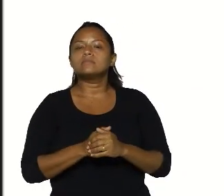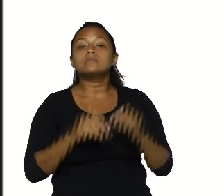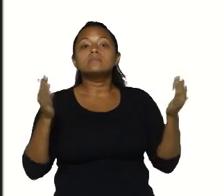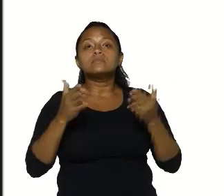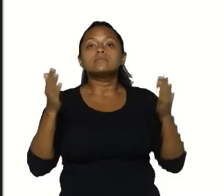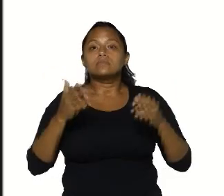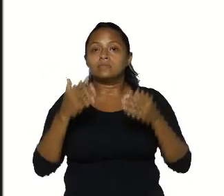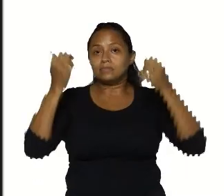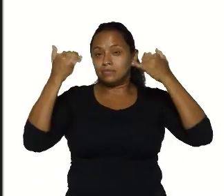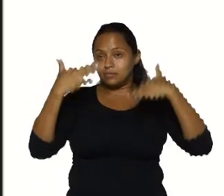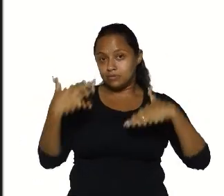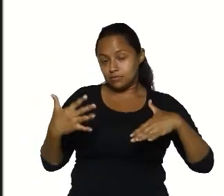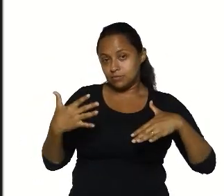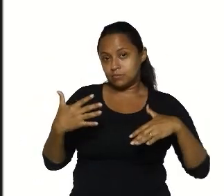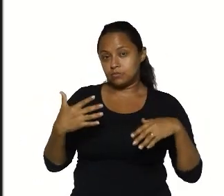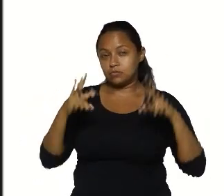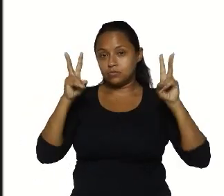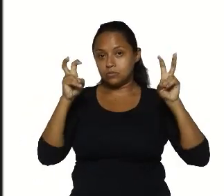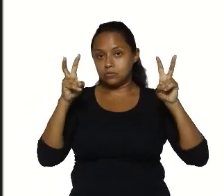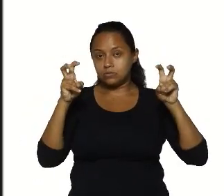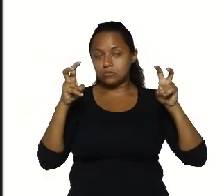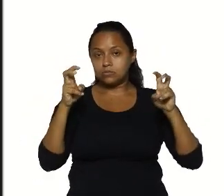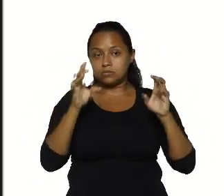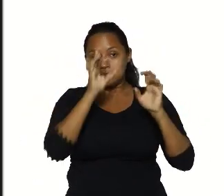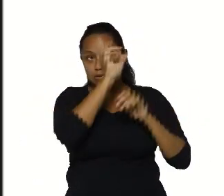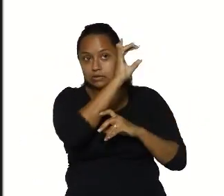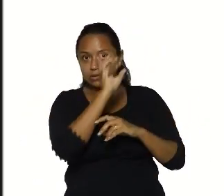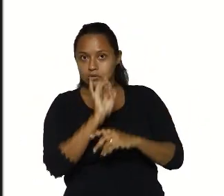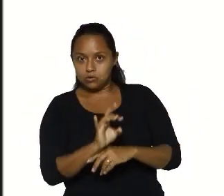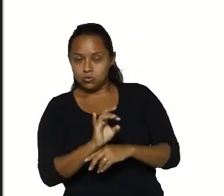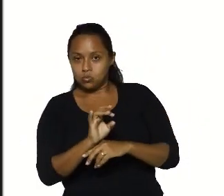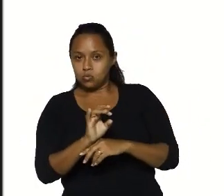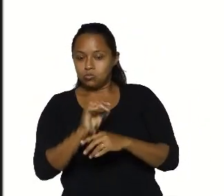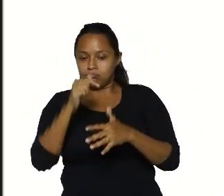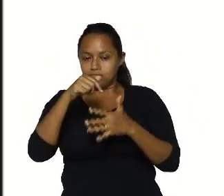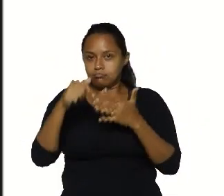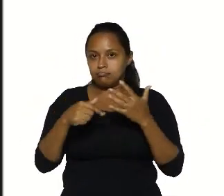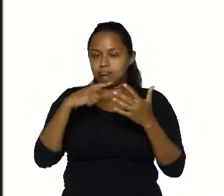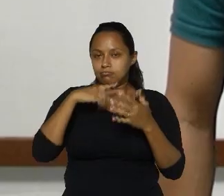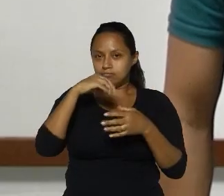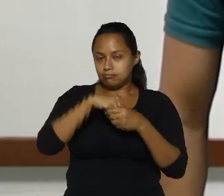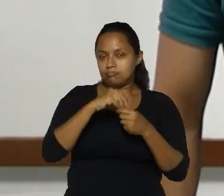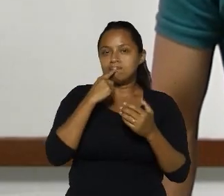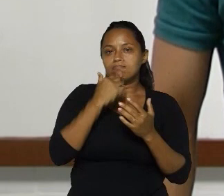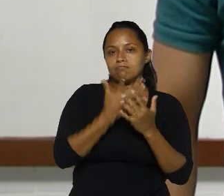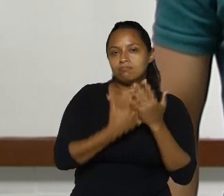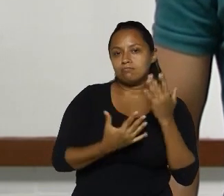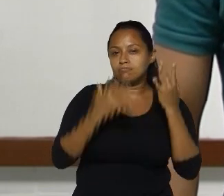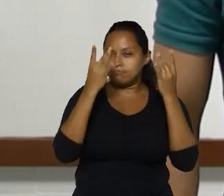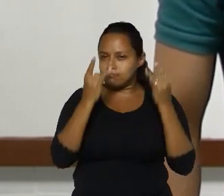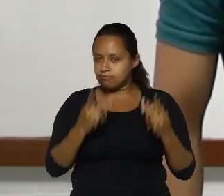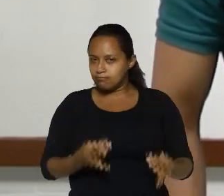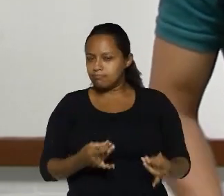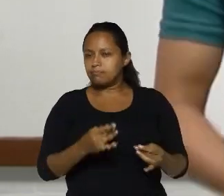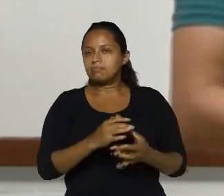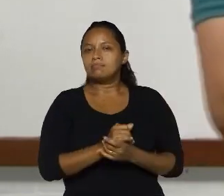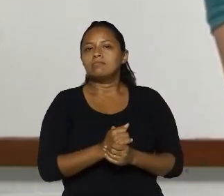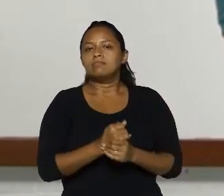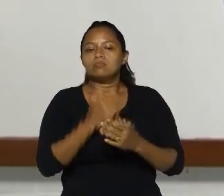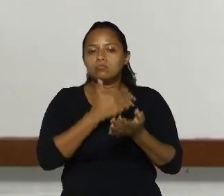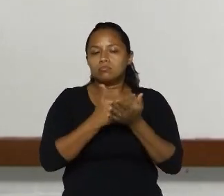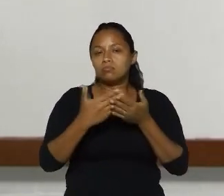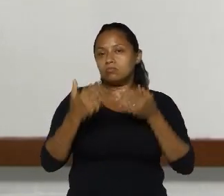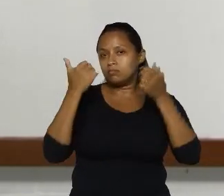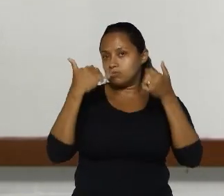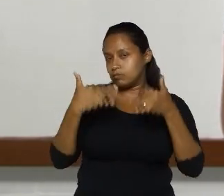Agora nós vamos tratar sobre cada um dos componentes do sangue de forma mais detalhada.